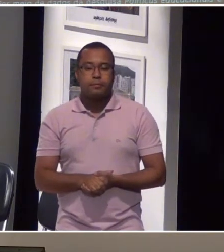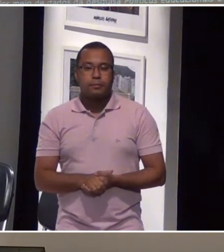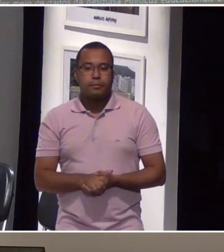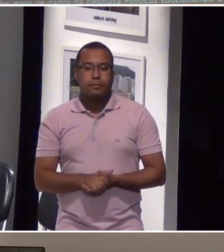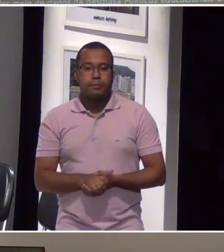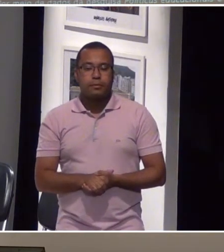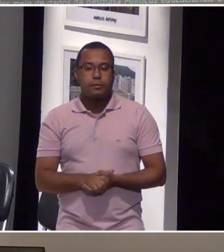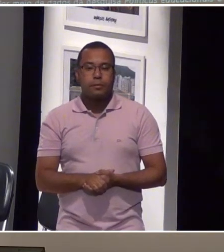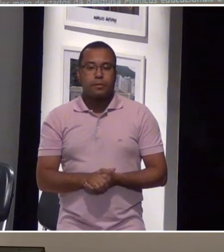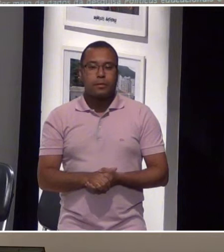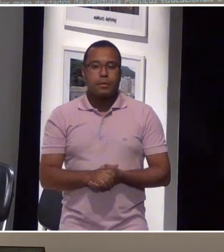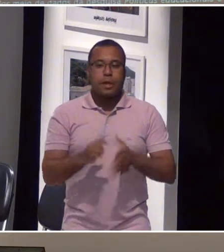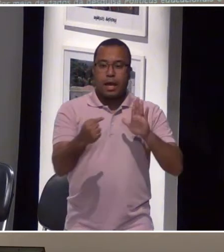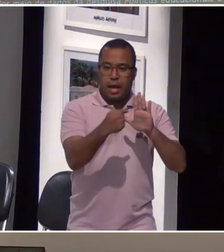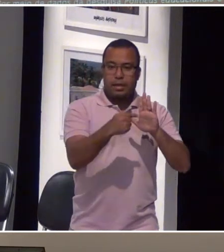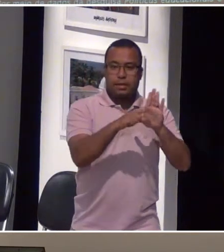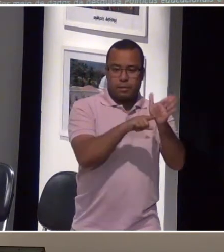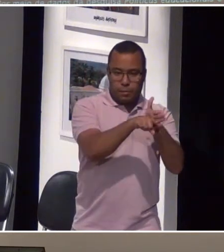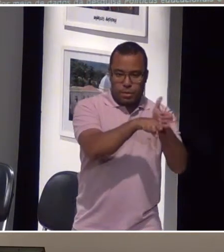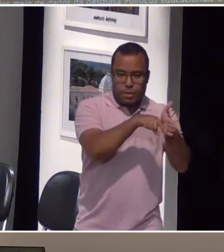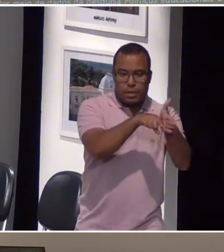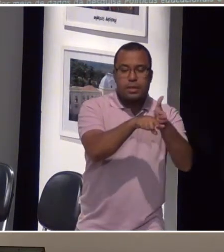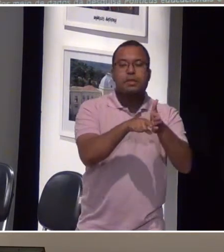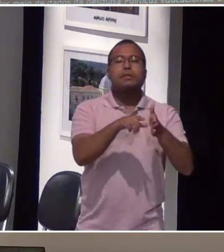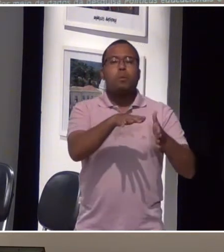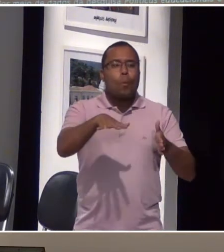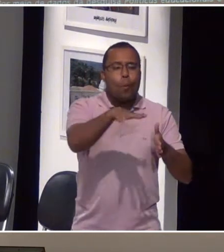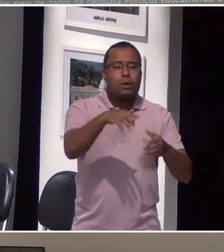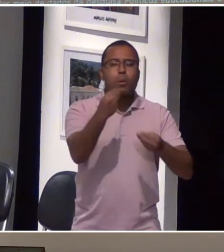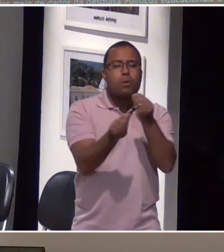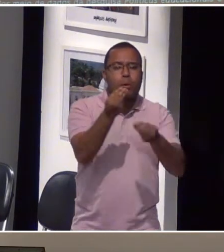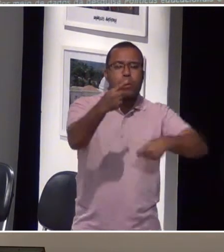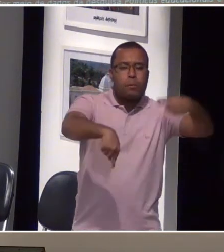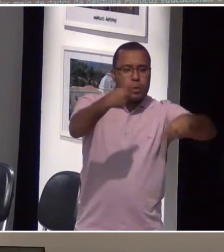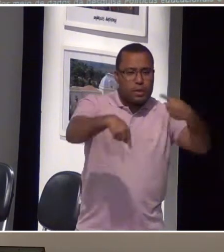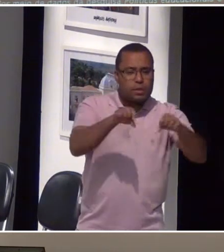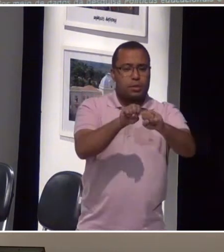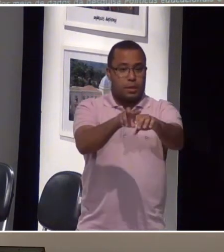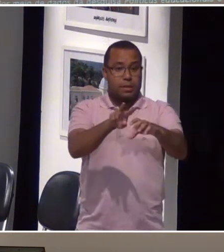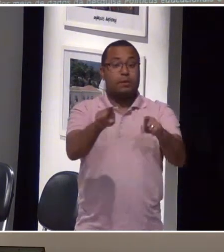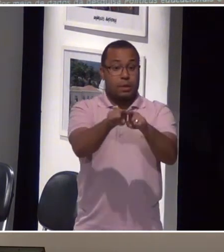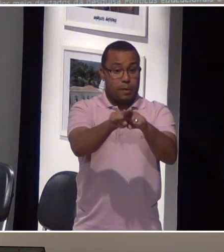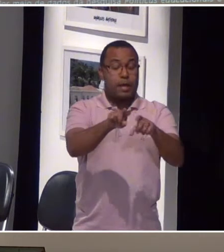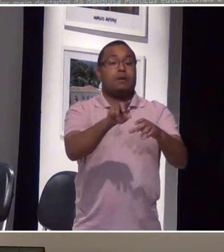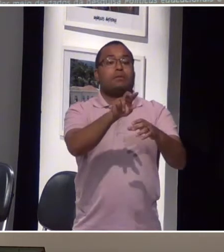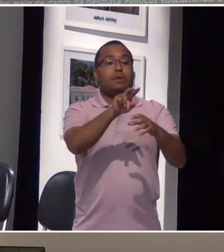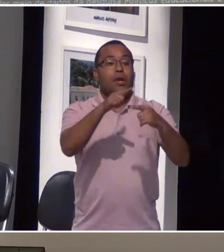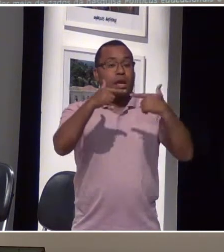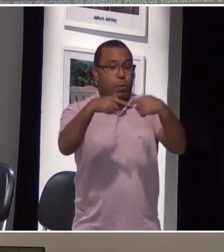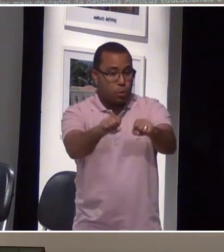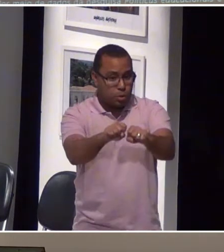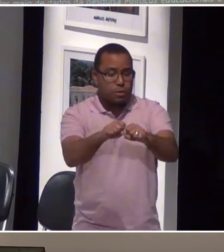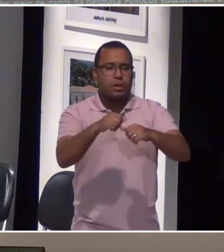Então, a partir dessa pesquisa, que teve como objetivo, então, analisar como as políticas educacionais e linguística